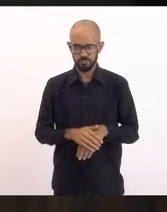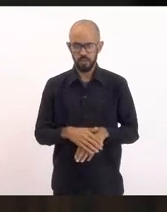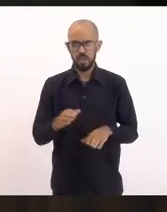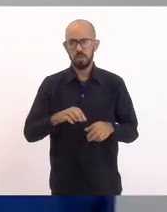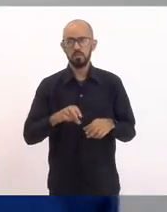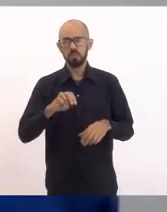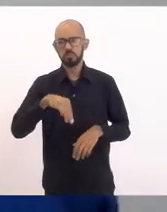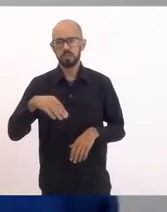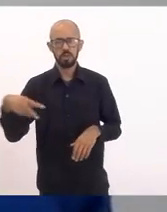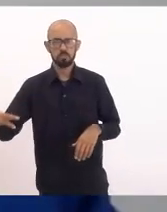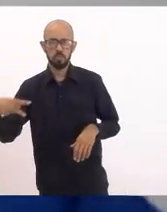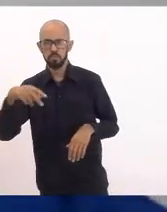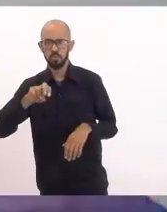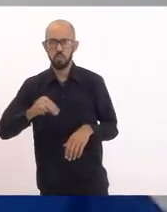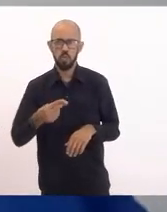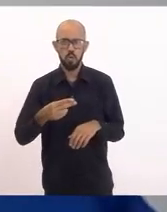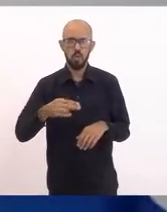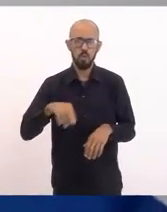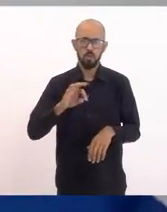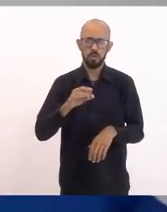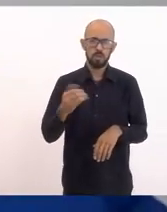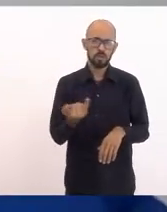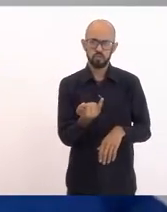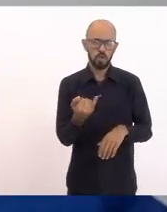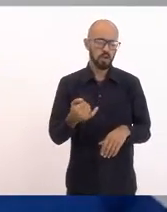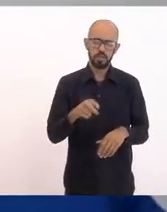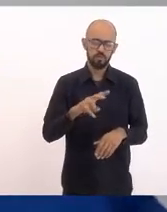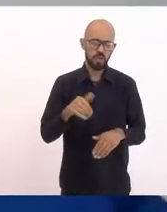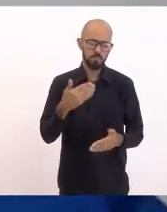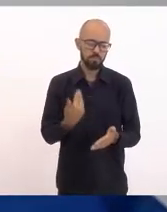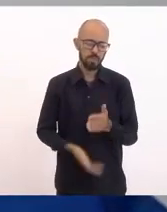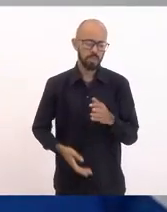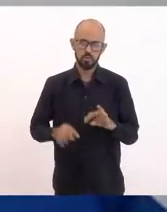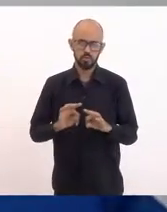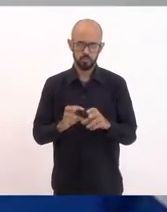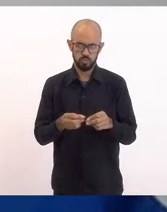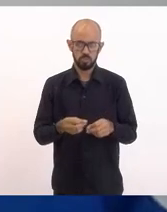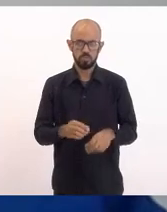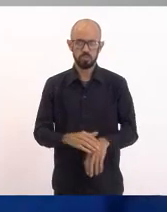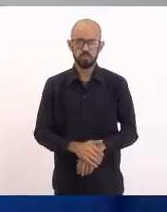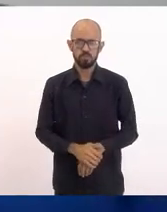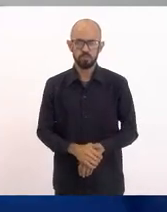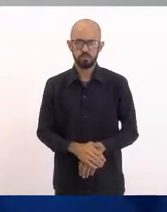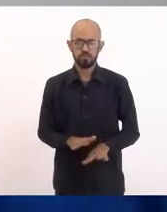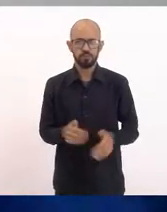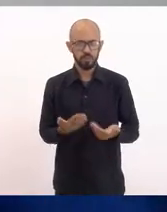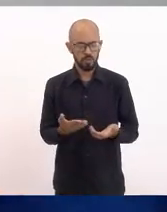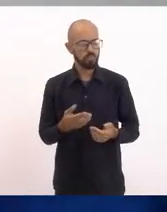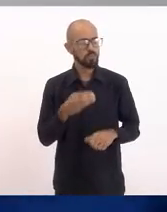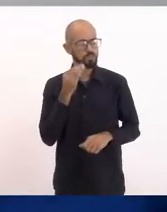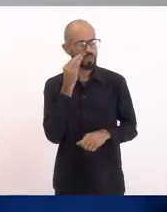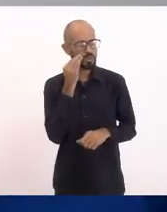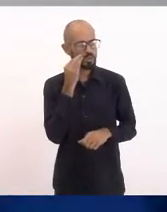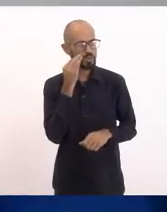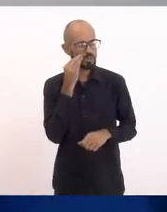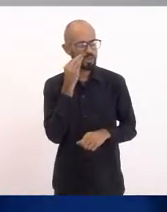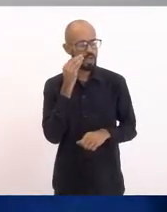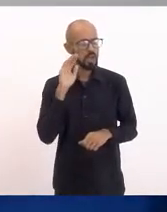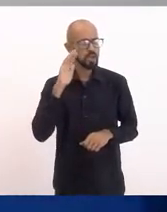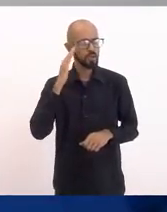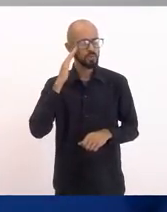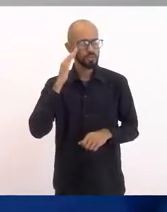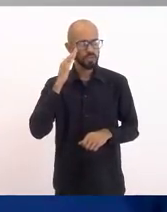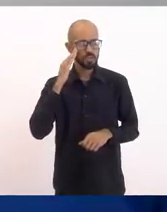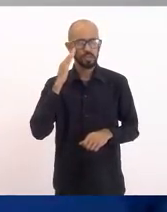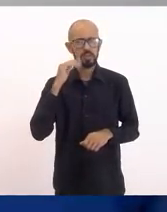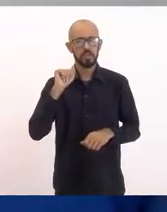ou pelo Tribunal de Justiça, cair tudo por terra. Tudo por terra. Então vamos buscar um entendimento, aqui, gente, dentro